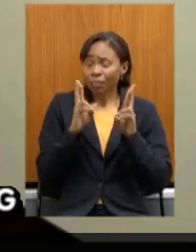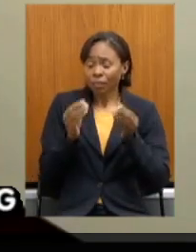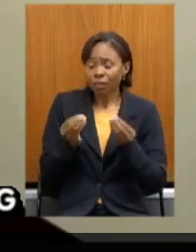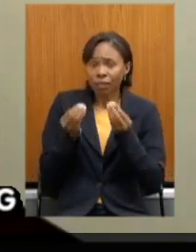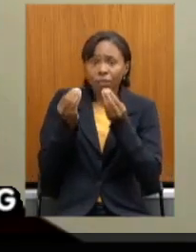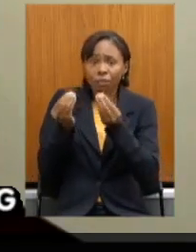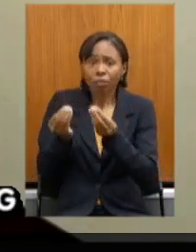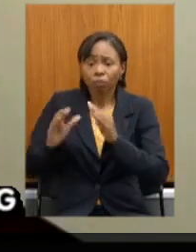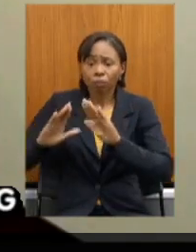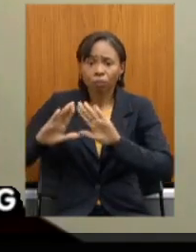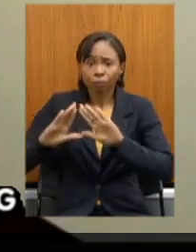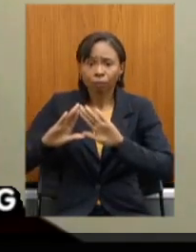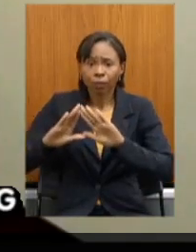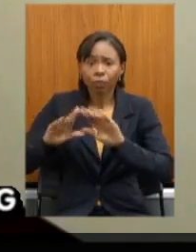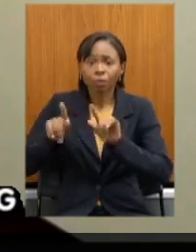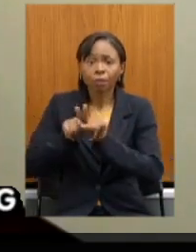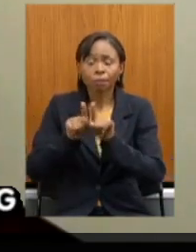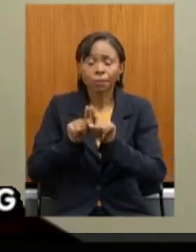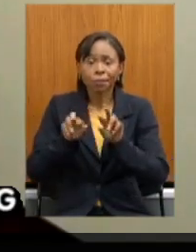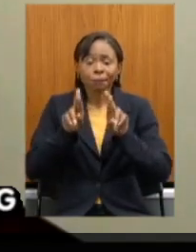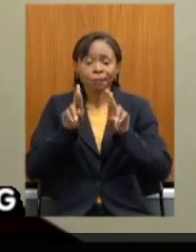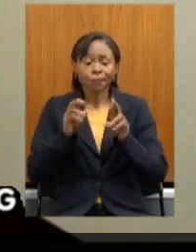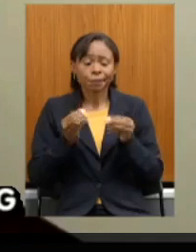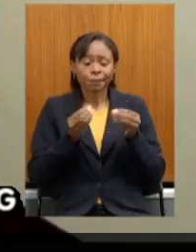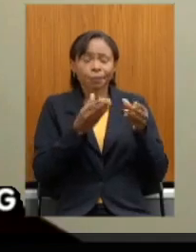servidor público.